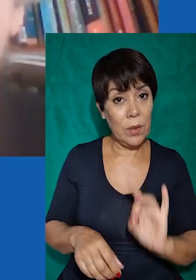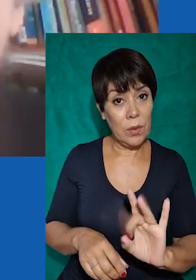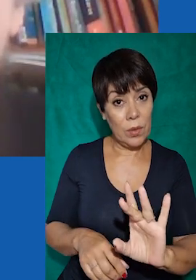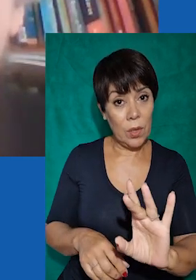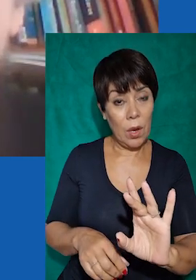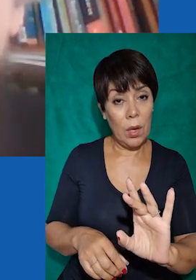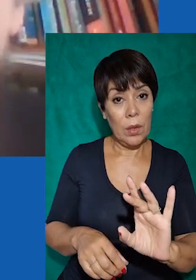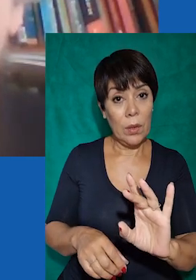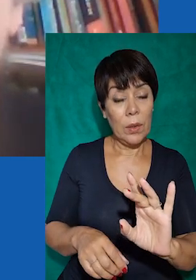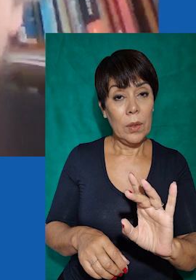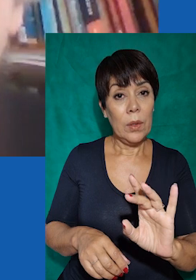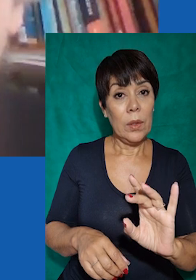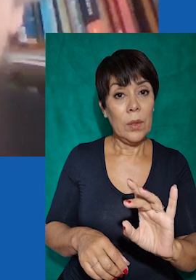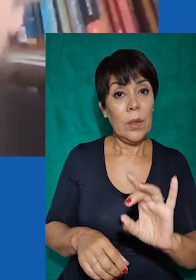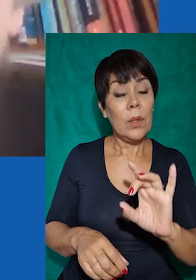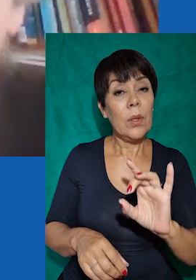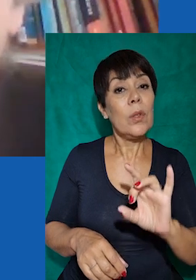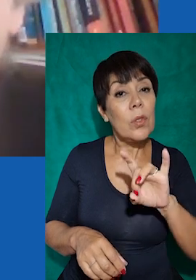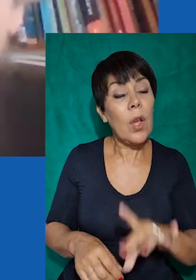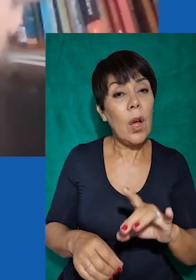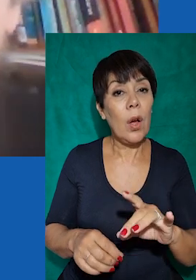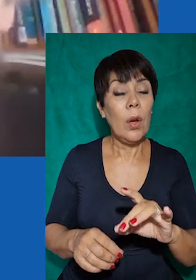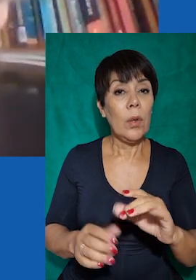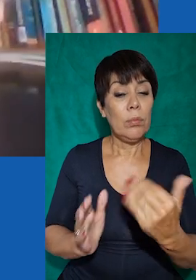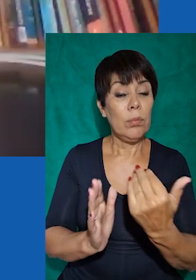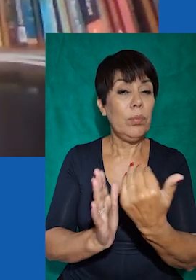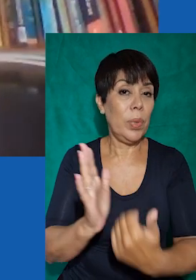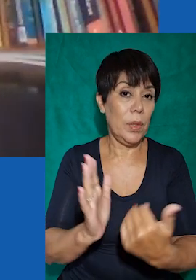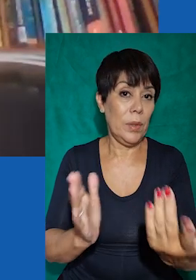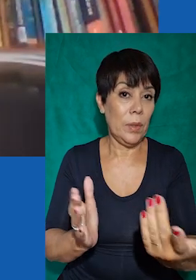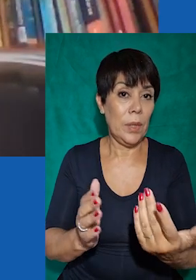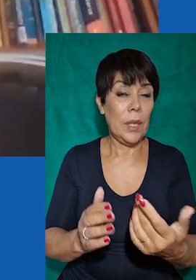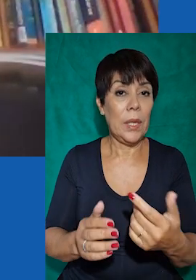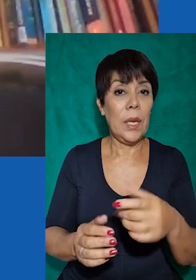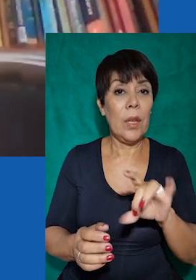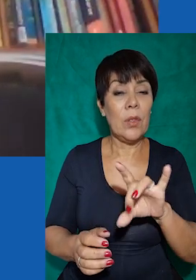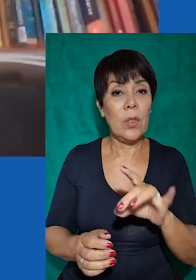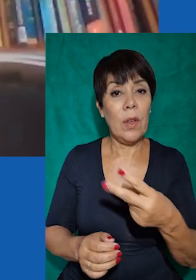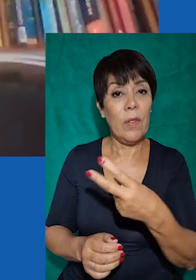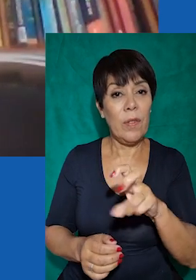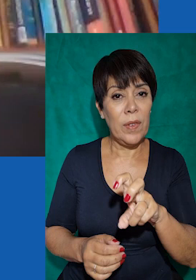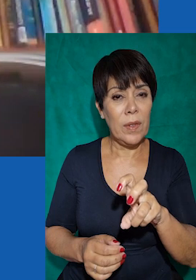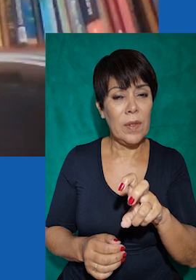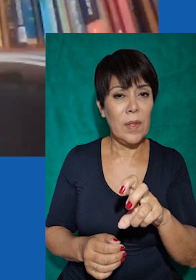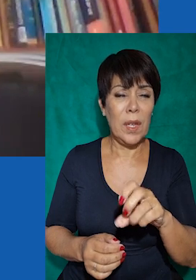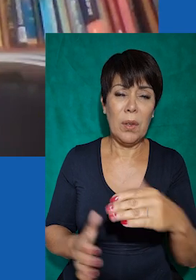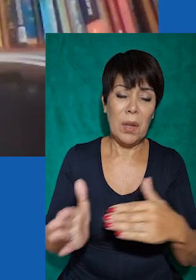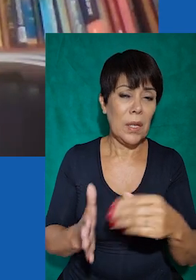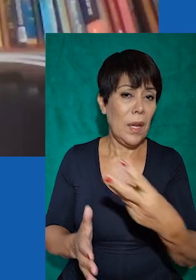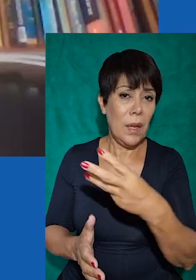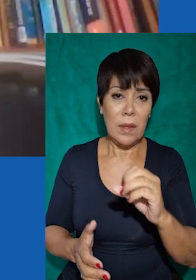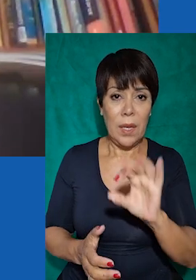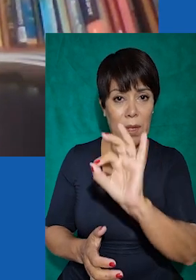apenas das suas terras, apenas uma fração que não passa de 25%, no